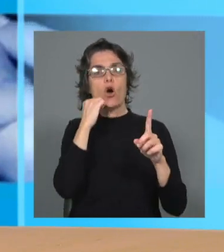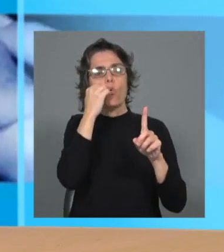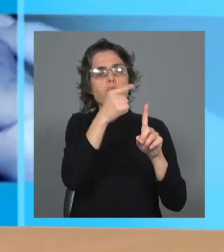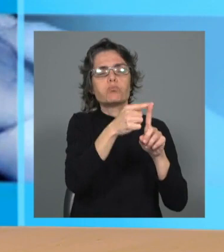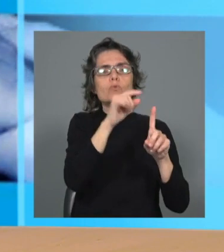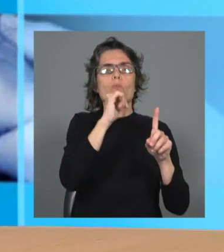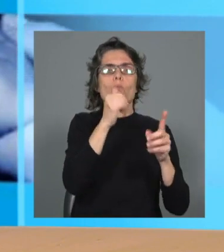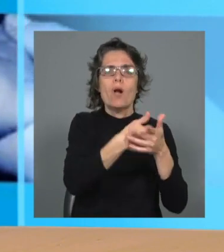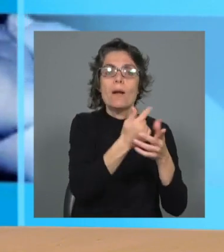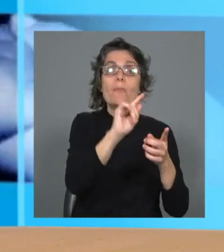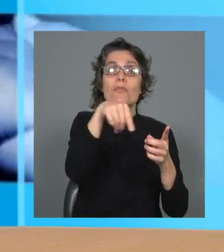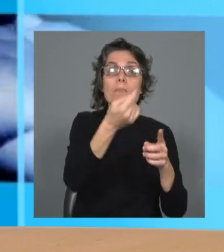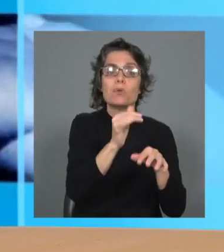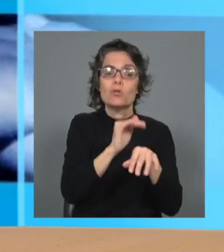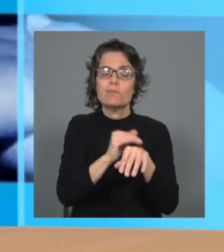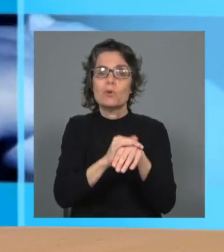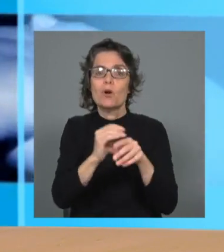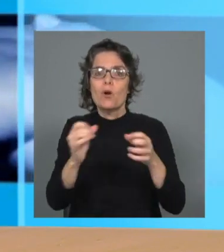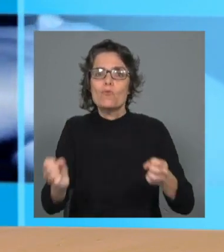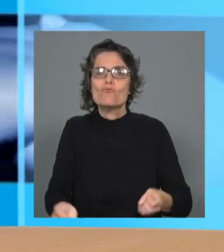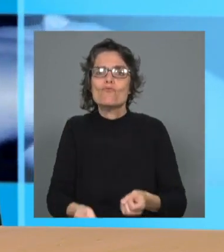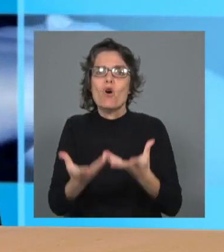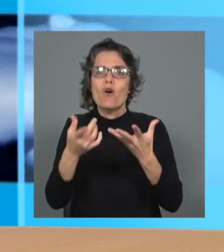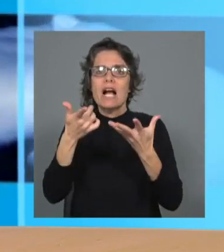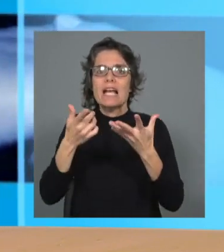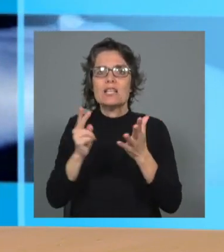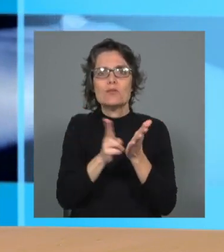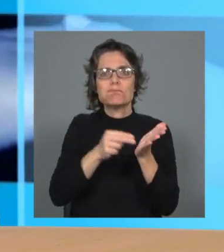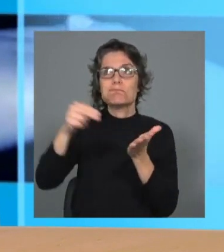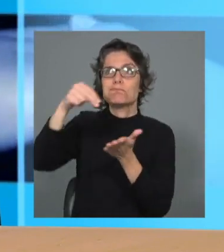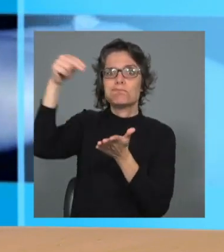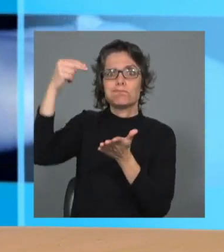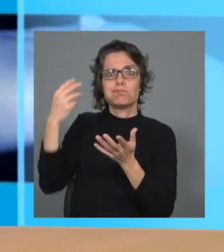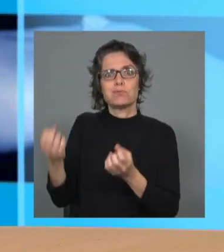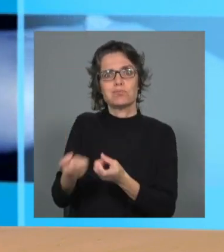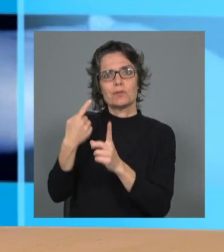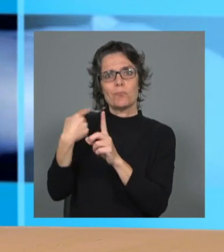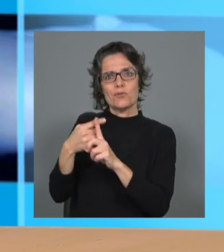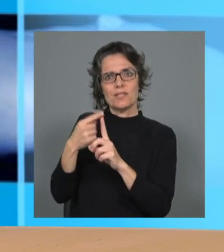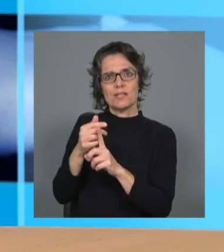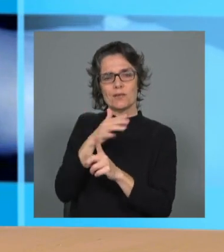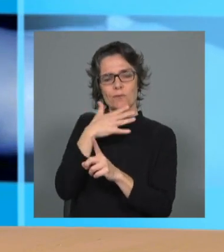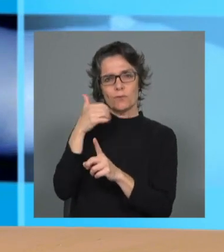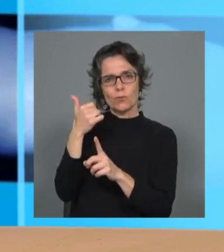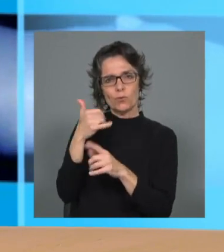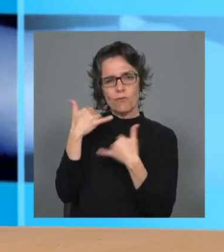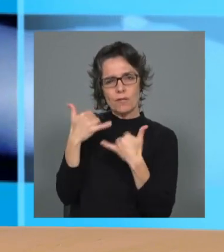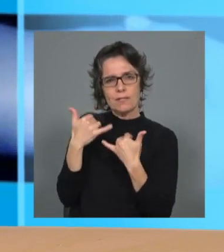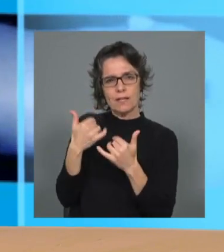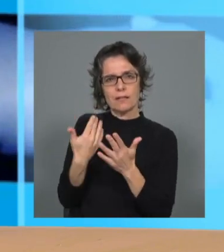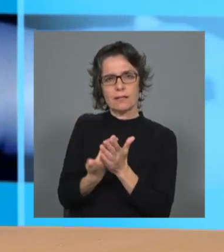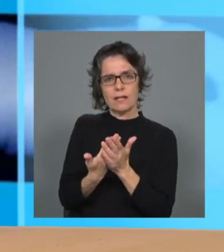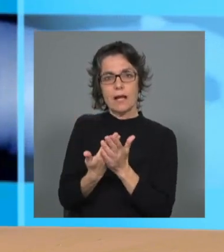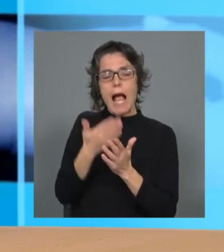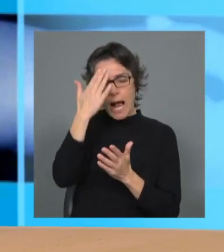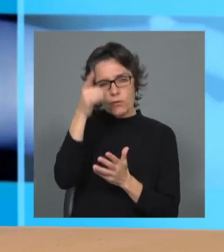e não acompanharmos o tríduo pascal. E é preciso dar, penso eu, este impulso grande, quer no Alentejo, mas sobretudo